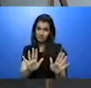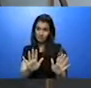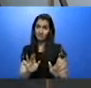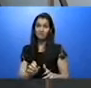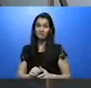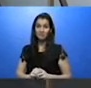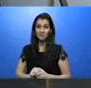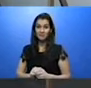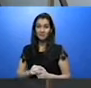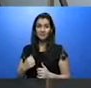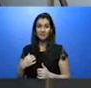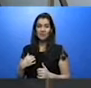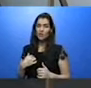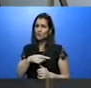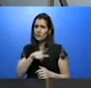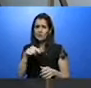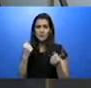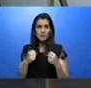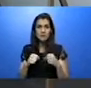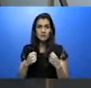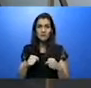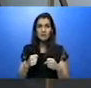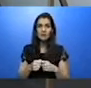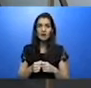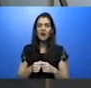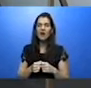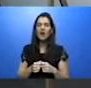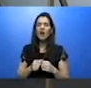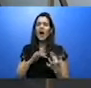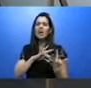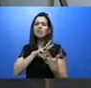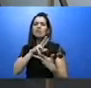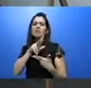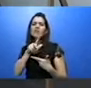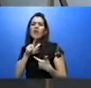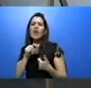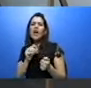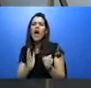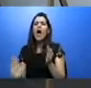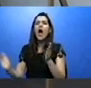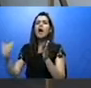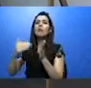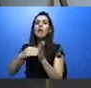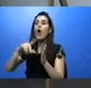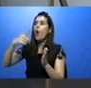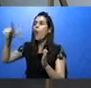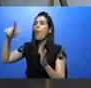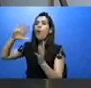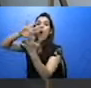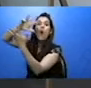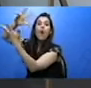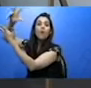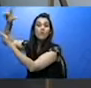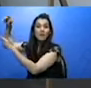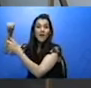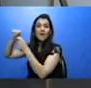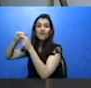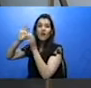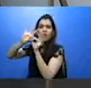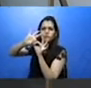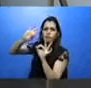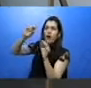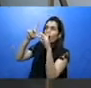que é medido, assim, a distância da Terra até outro planeta, outra cidade? É através de satélite. Ele